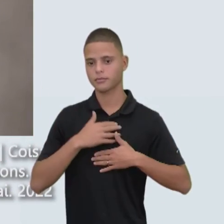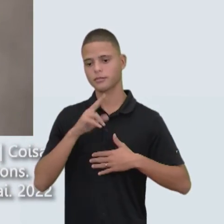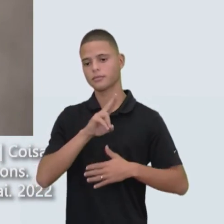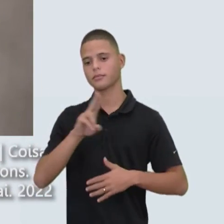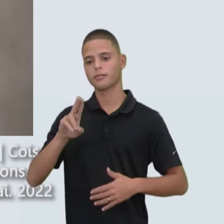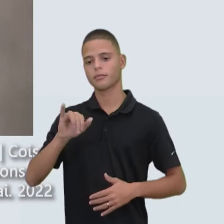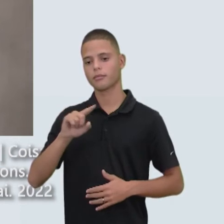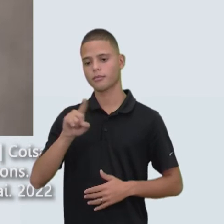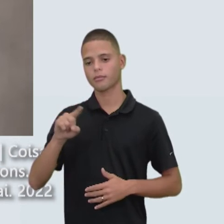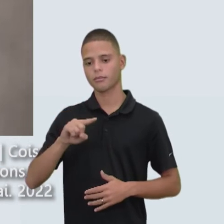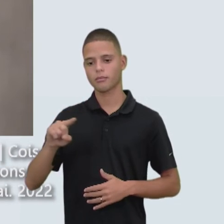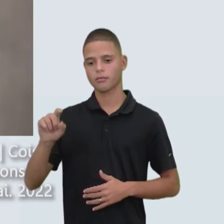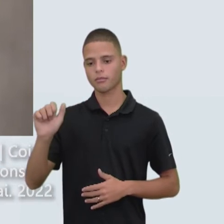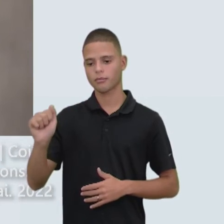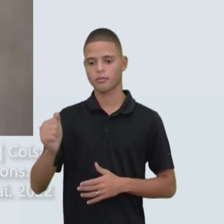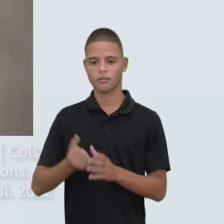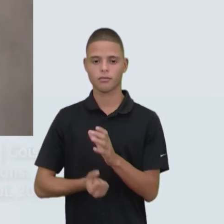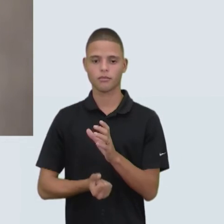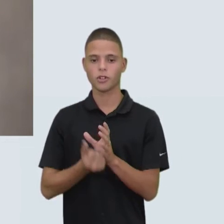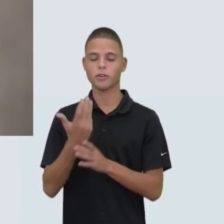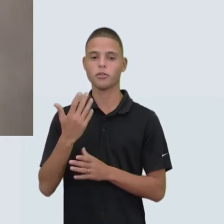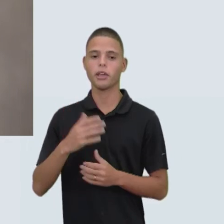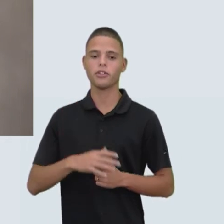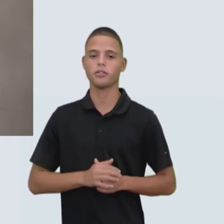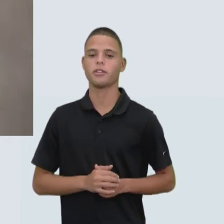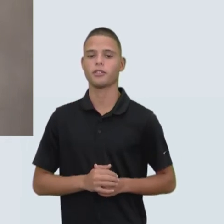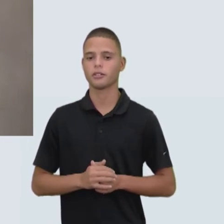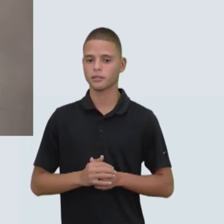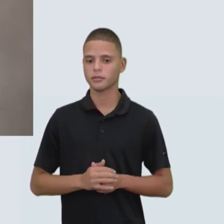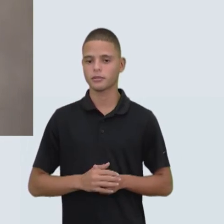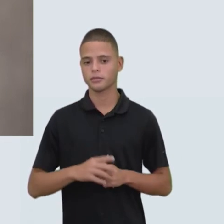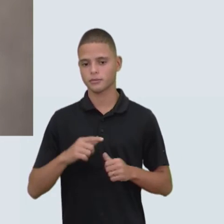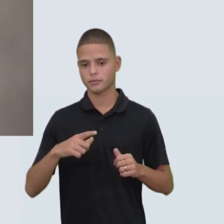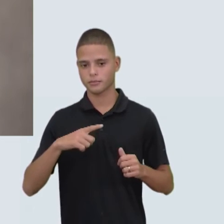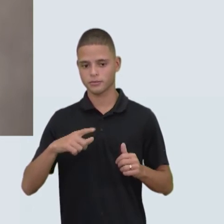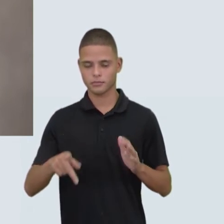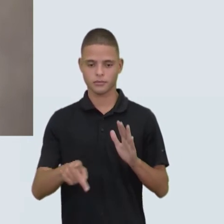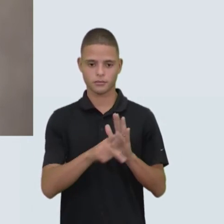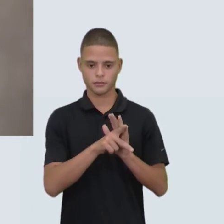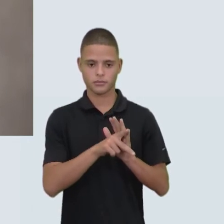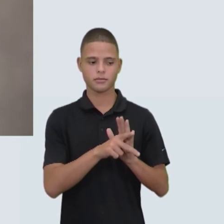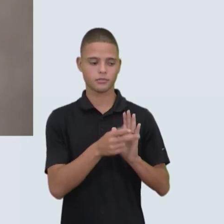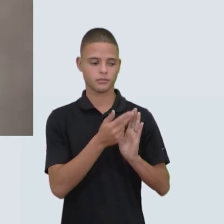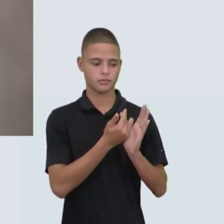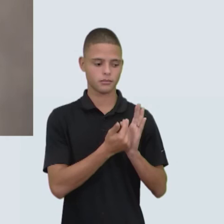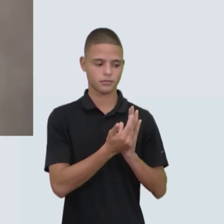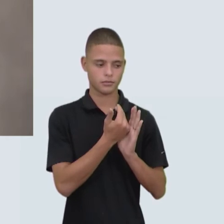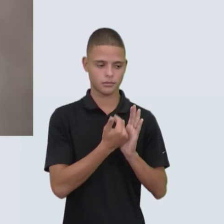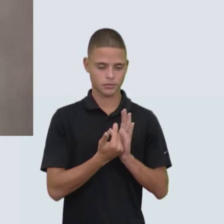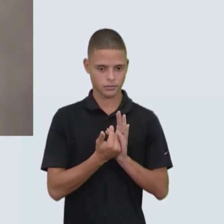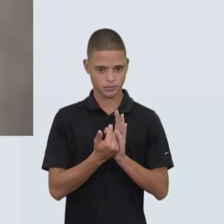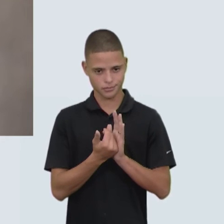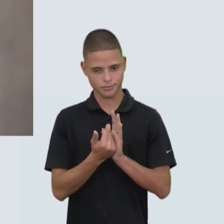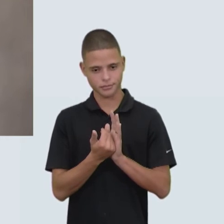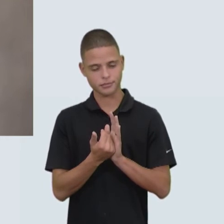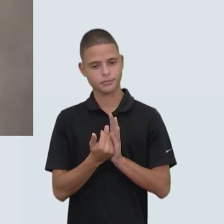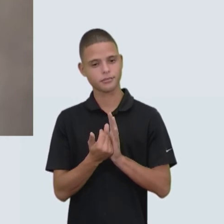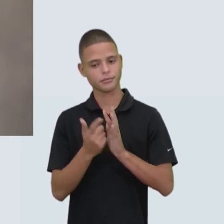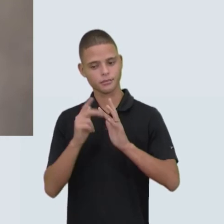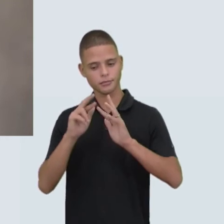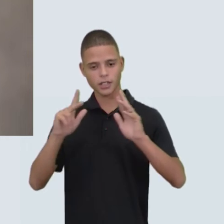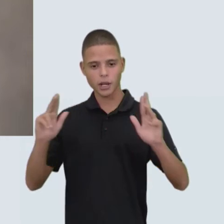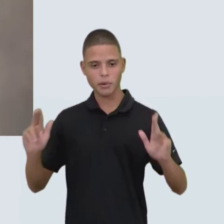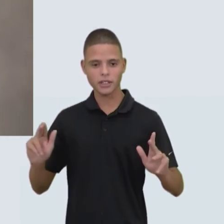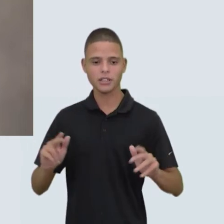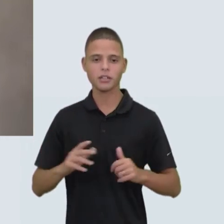Castro, criadora do Coisa de Fotógrafa, e o assunto desse vídeo aqui é marketing de conteúdo. Vocês sempre pedem para eu falar sobre marketing, sobre divulgação,